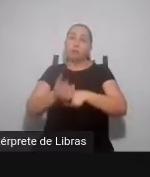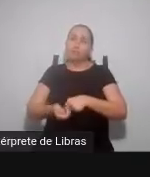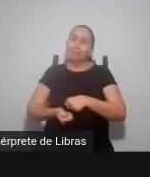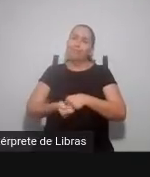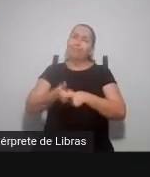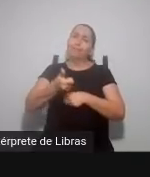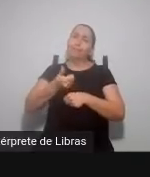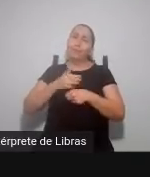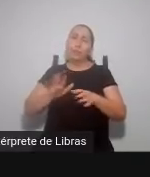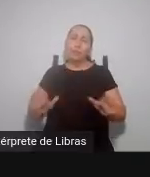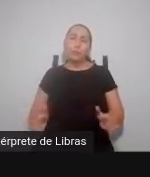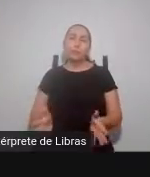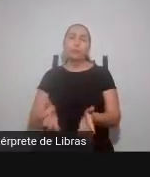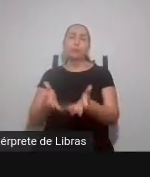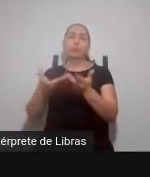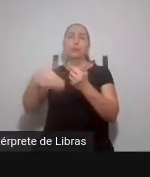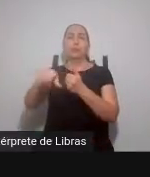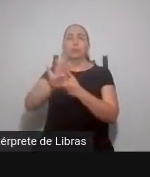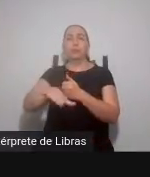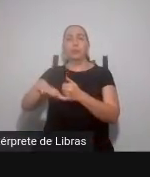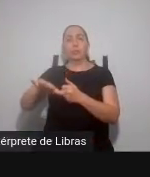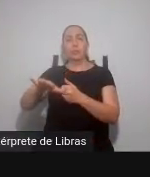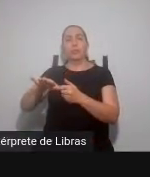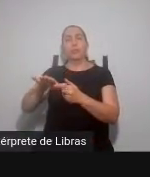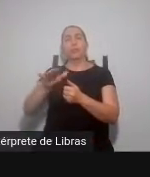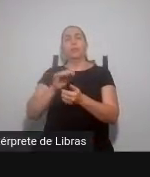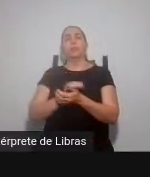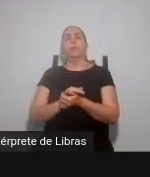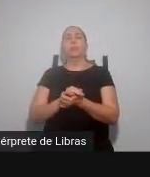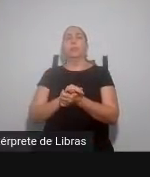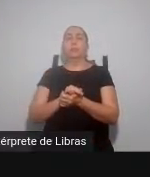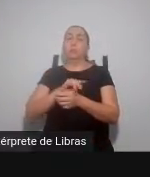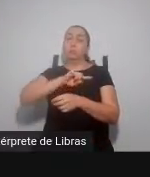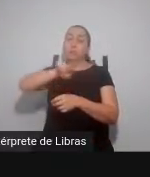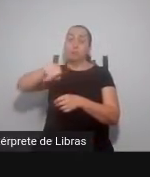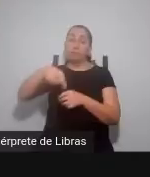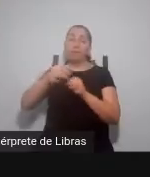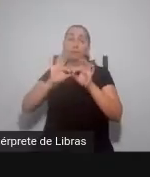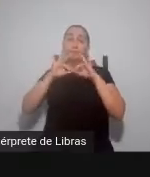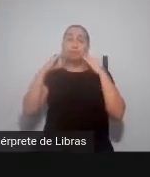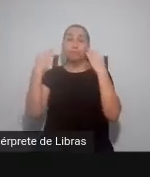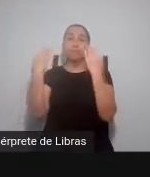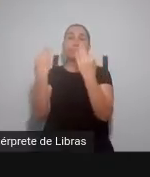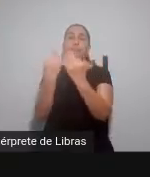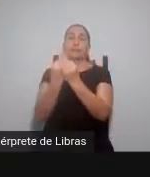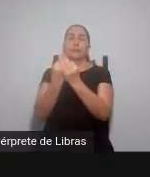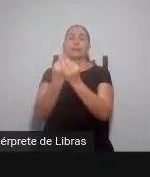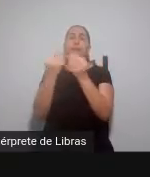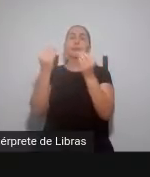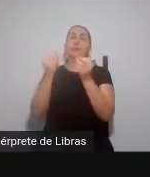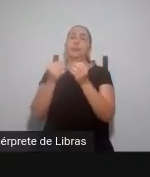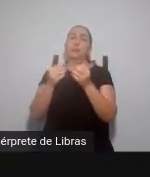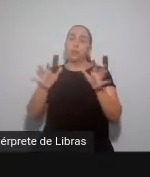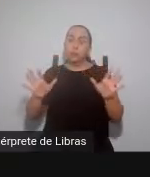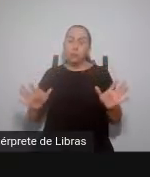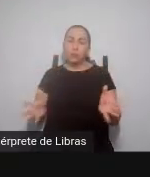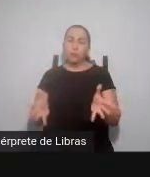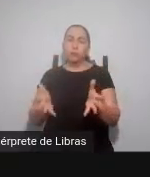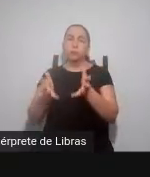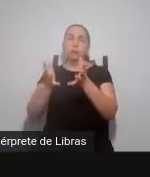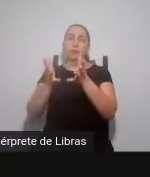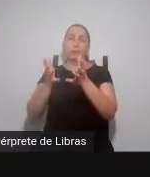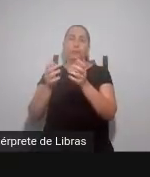crianças, por meio daquelas pessoas que estão do outro lado encaminhando as atividades.